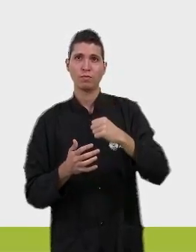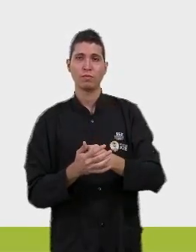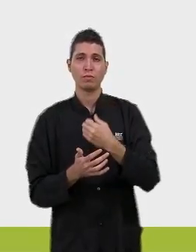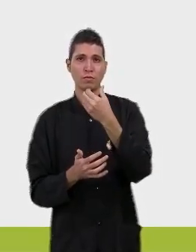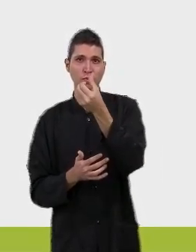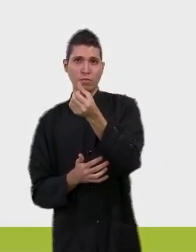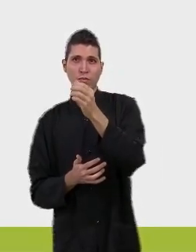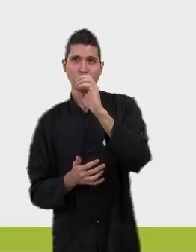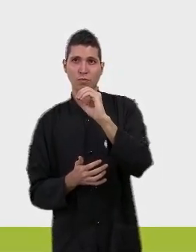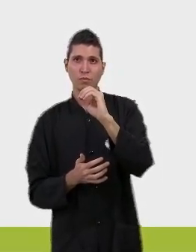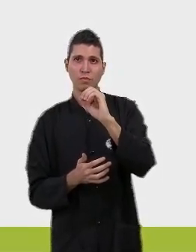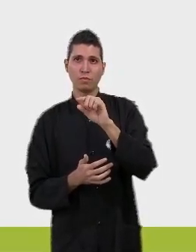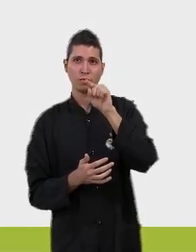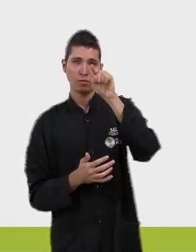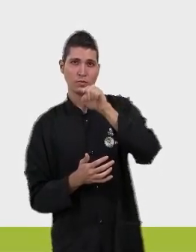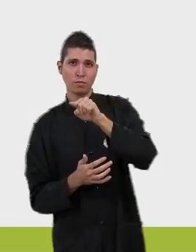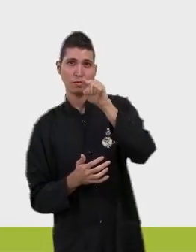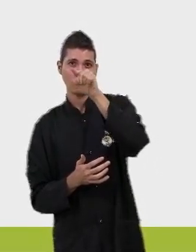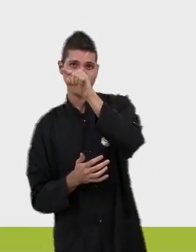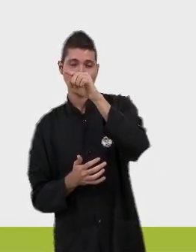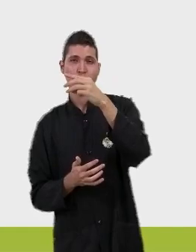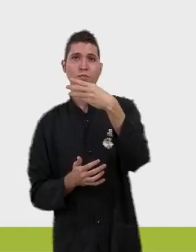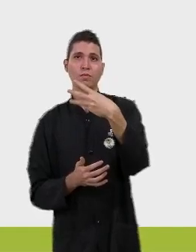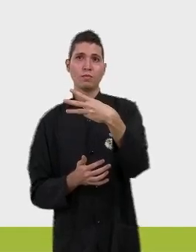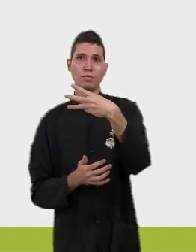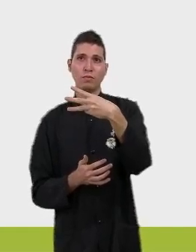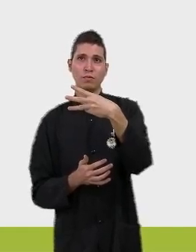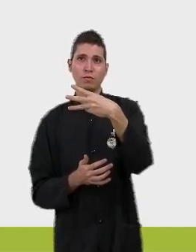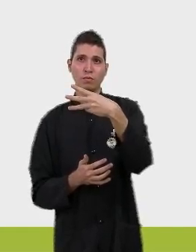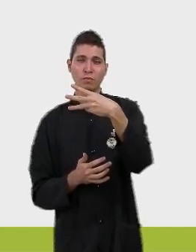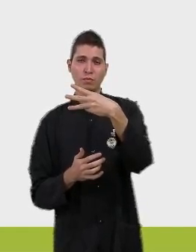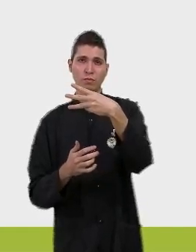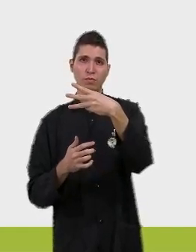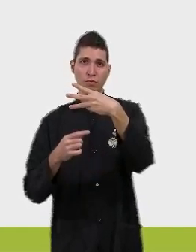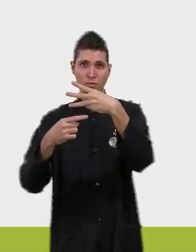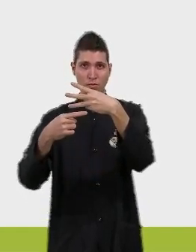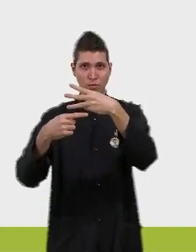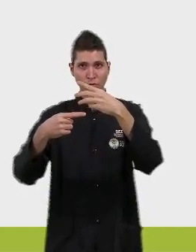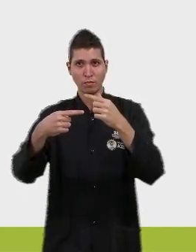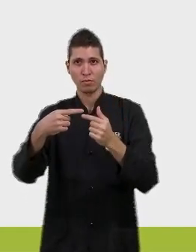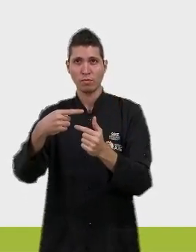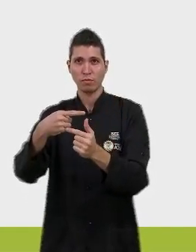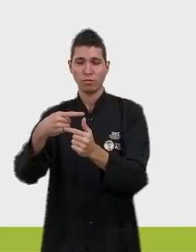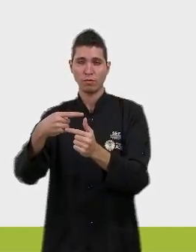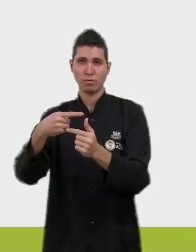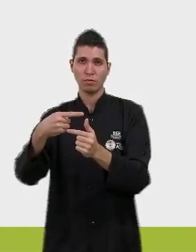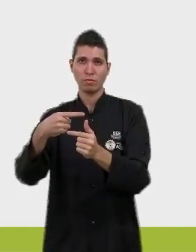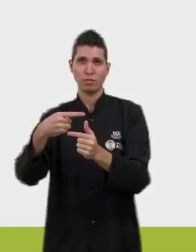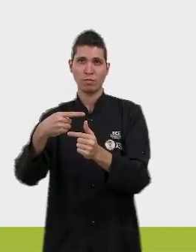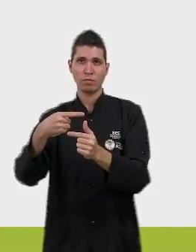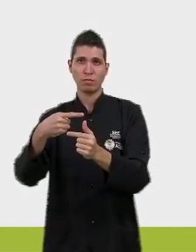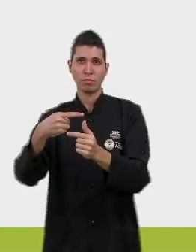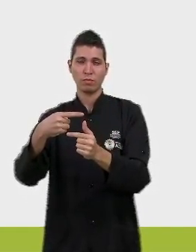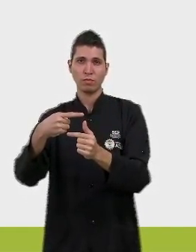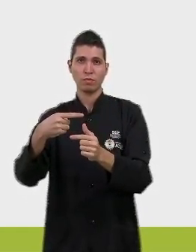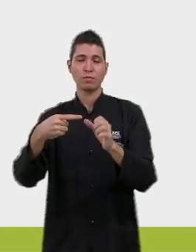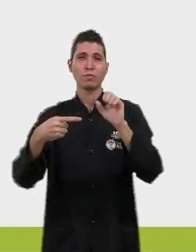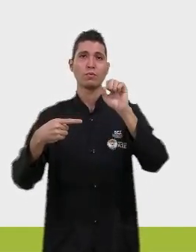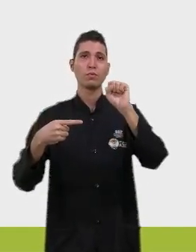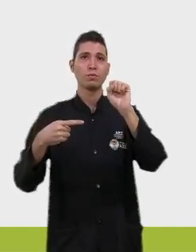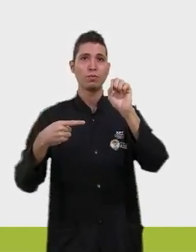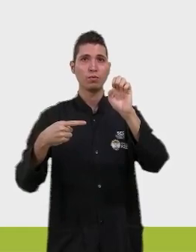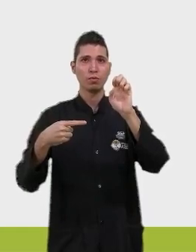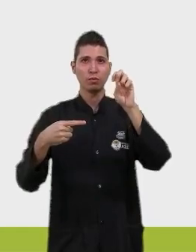3 sobre 2. Aí eu coloco esse menos aqui e digo que o seno de